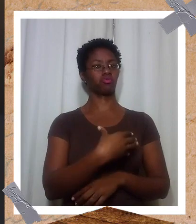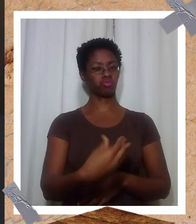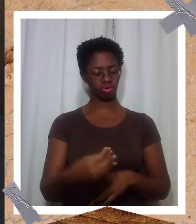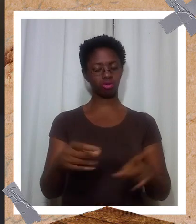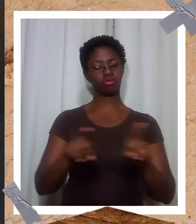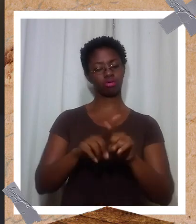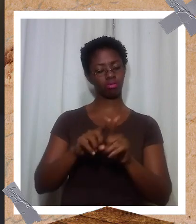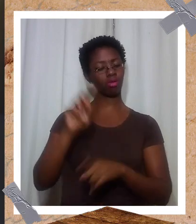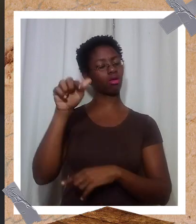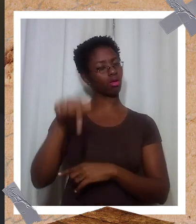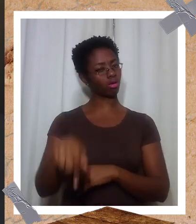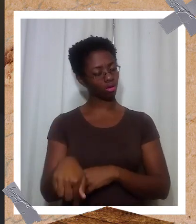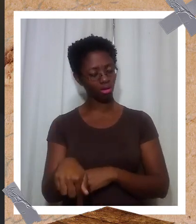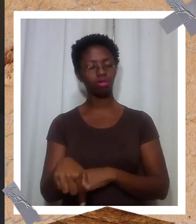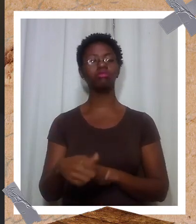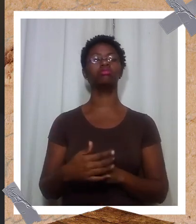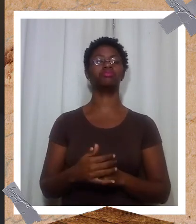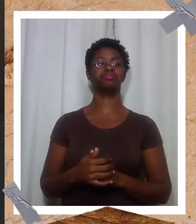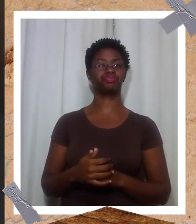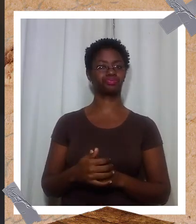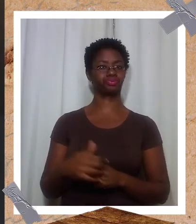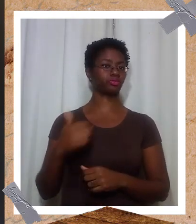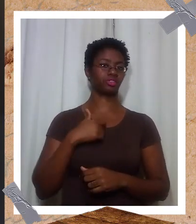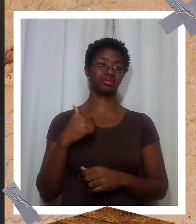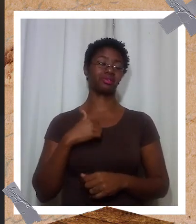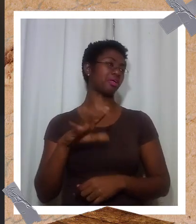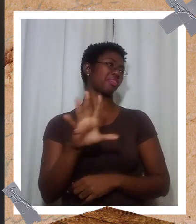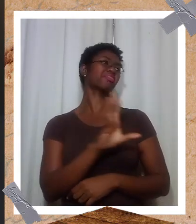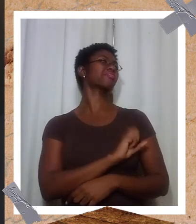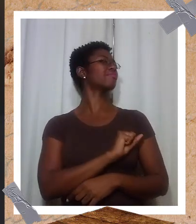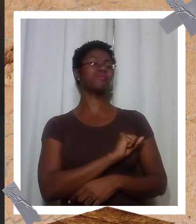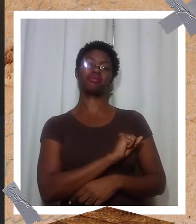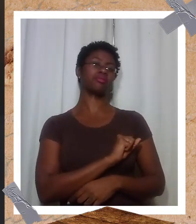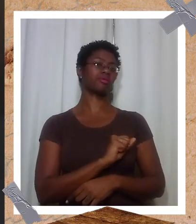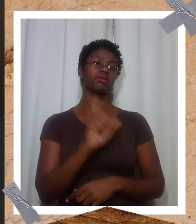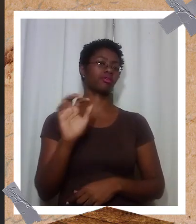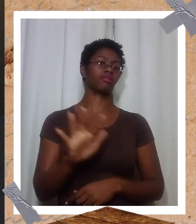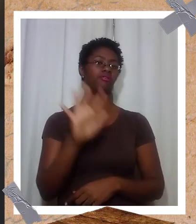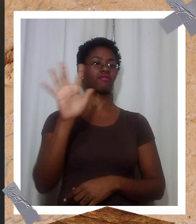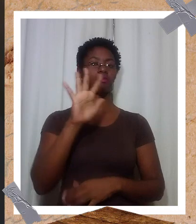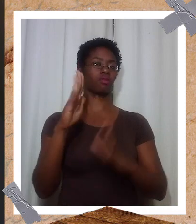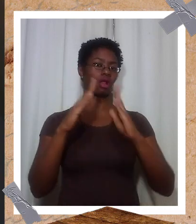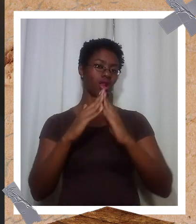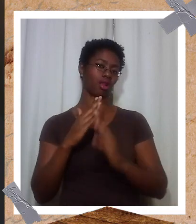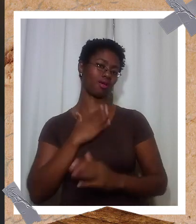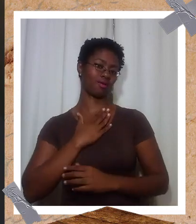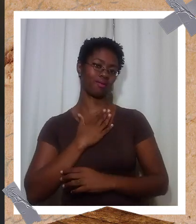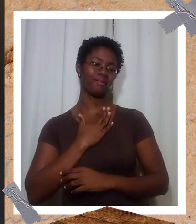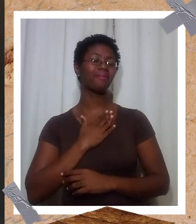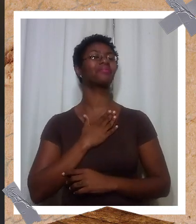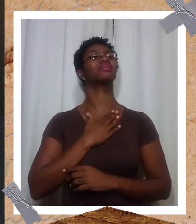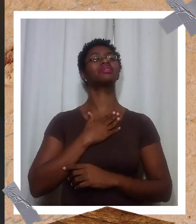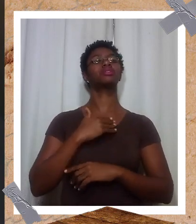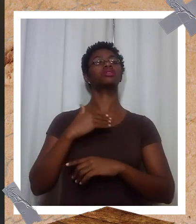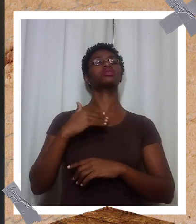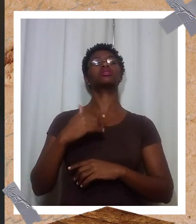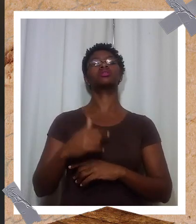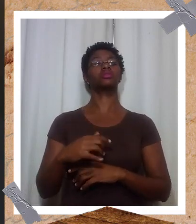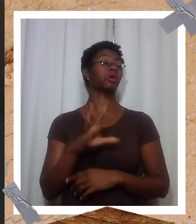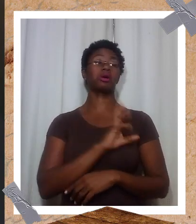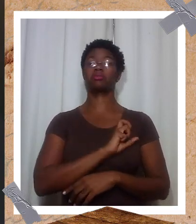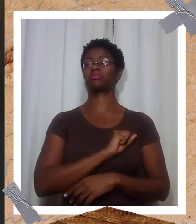nesse território, né? E eu sou apaixonado pela favela onde que eu vivo, né? Pela favela onde que eu